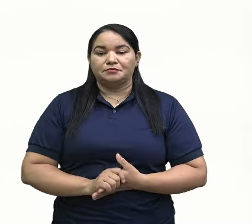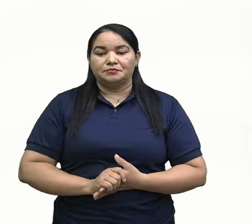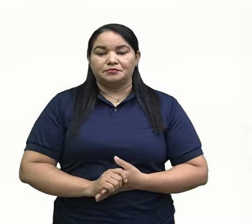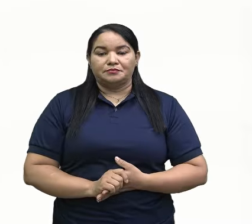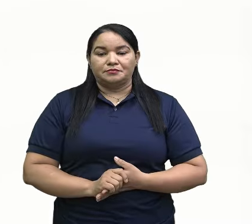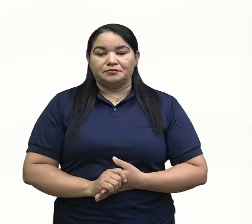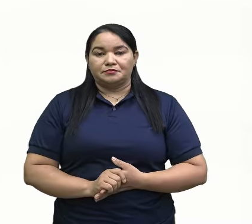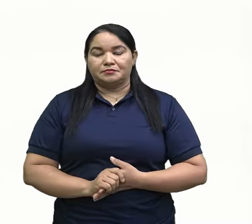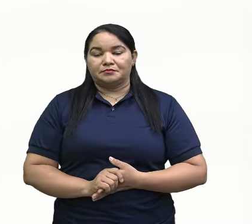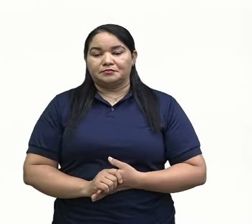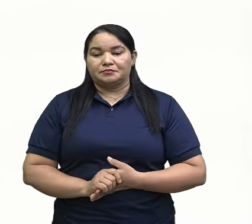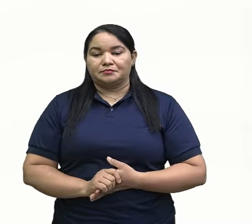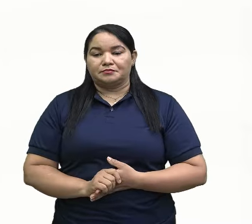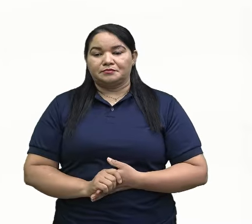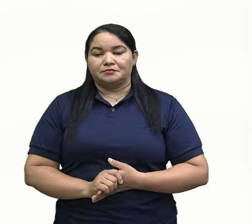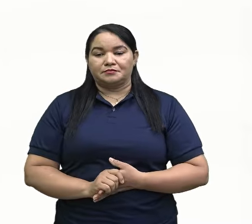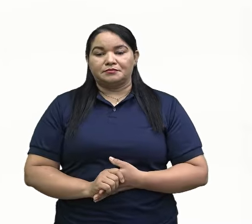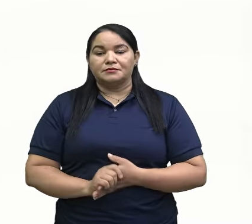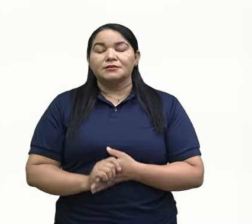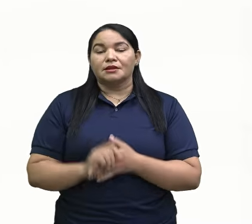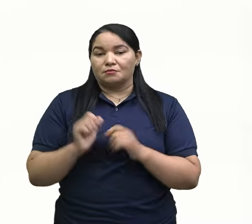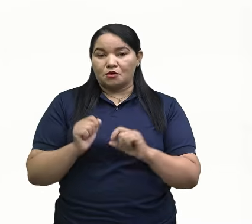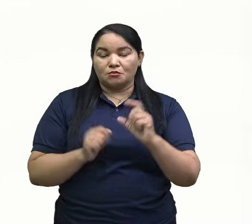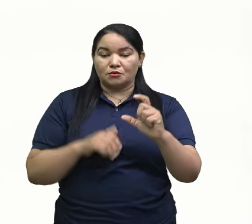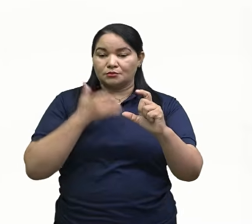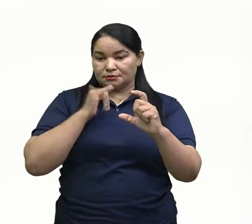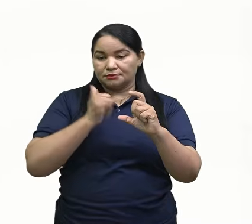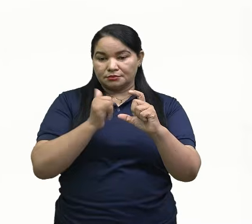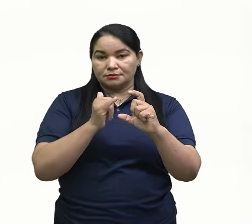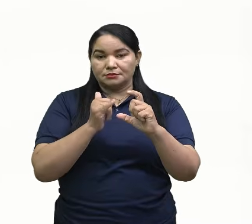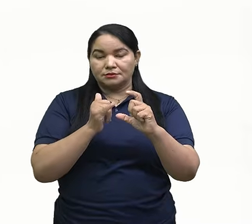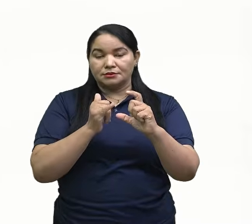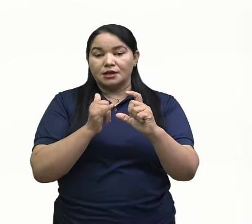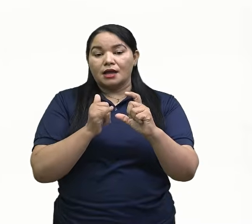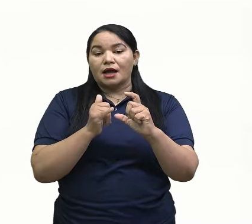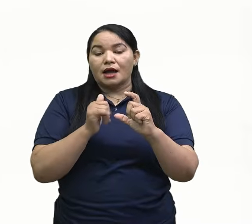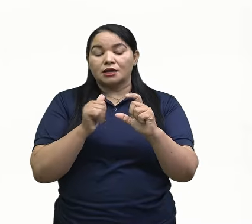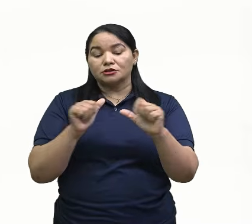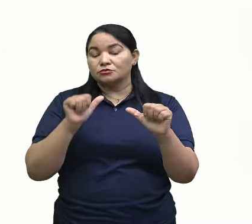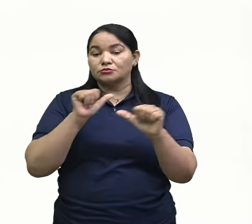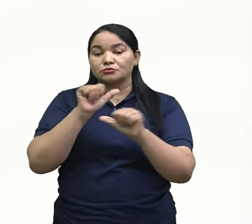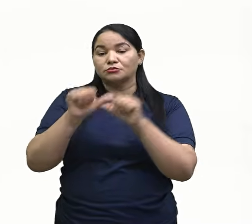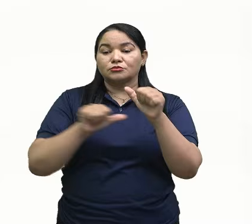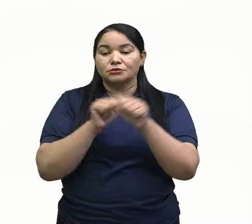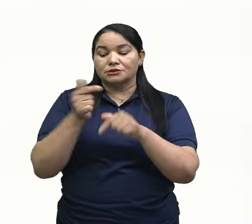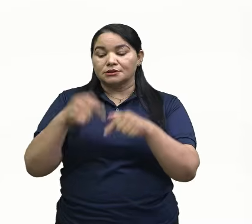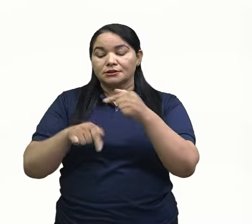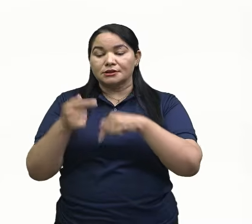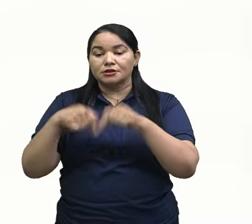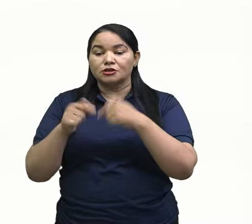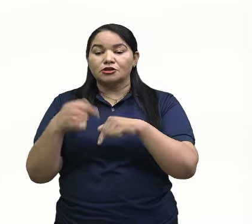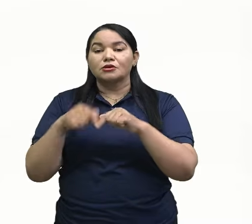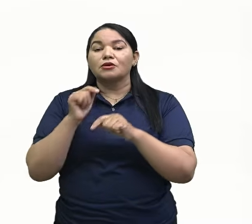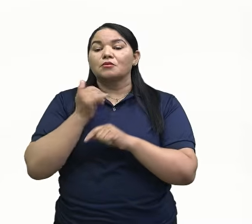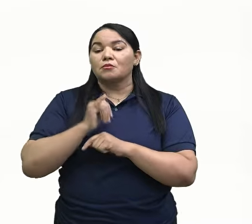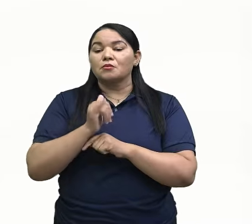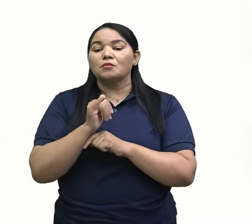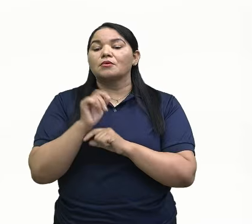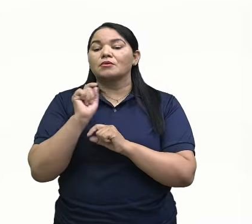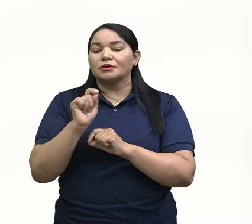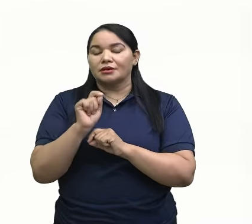pilha converte-se energia química em